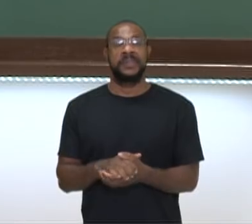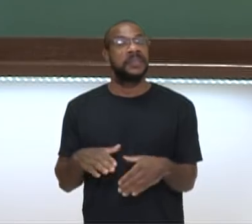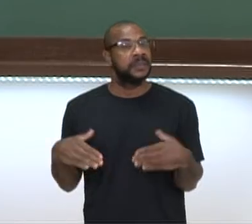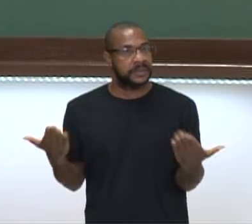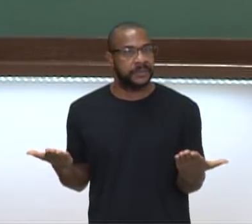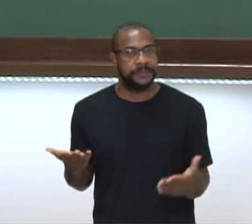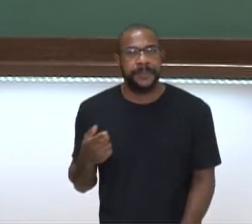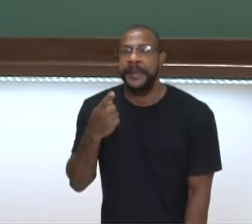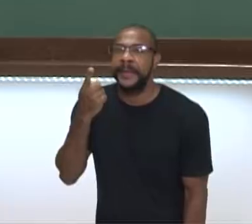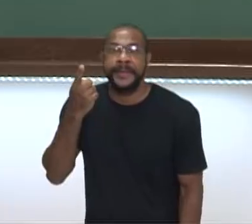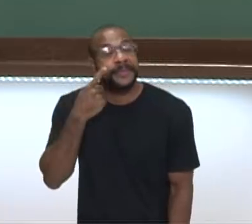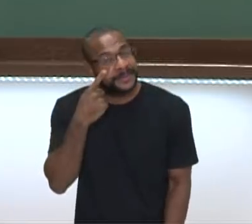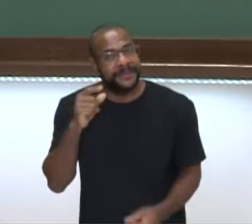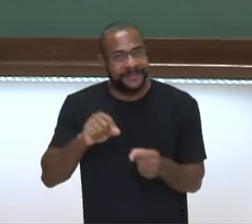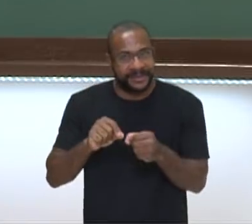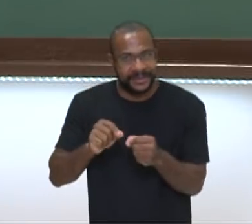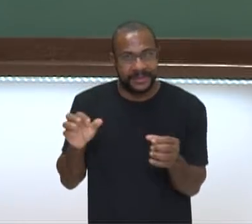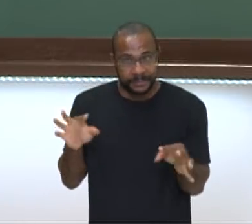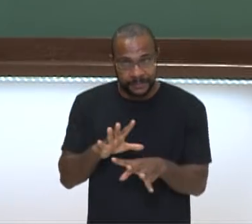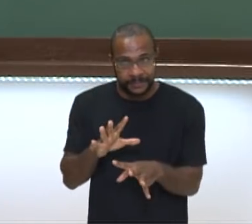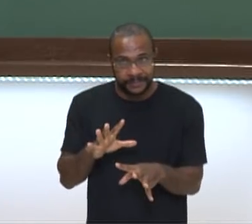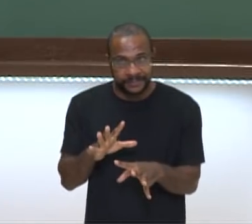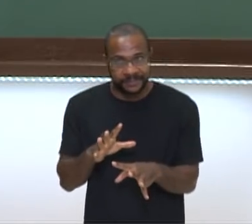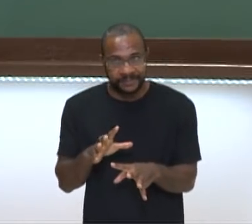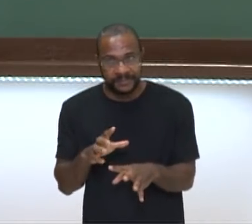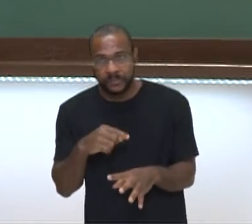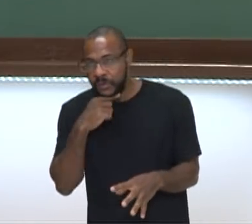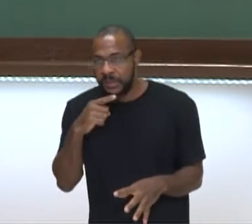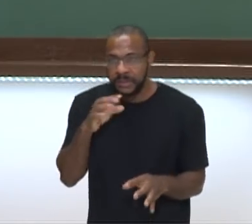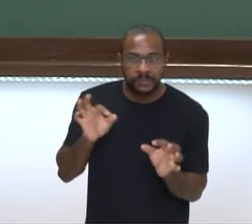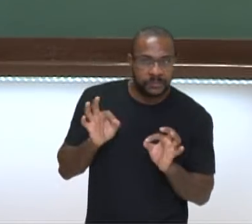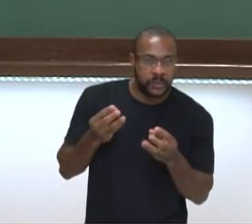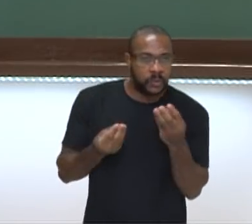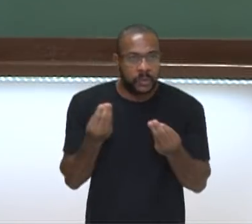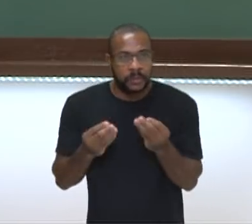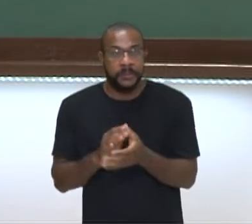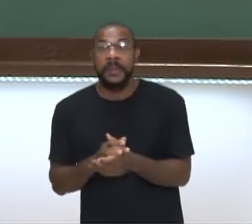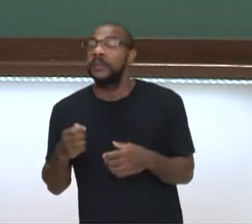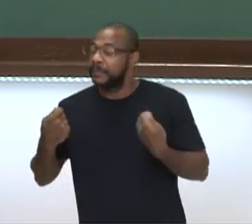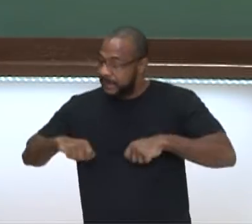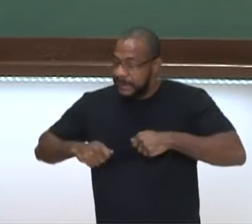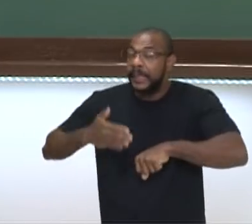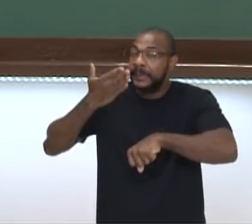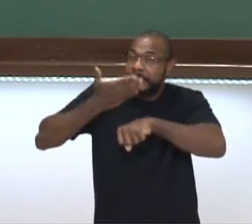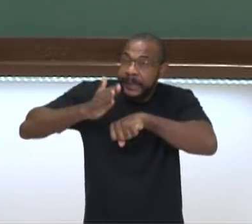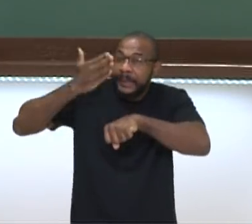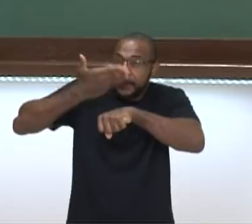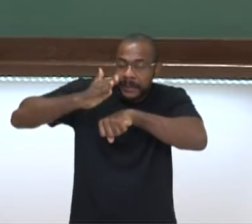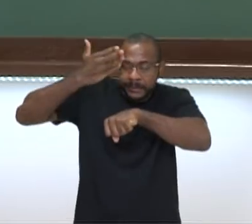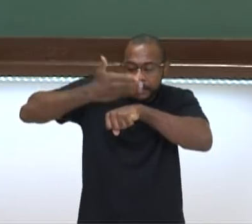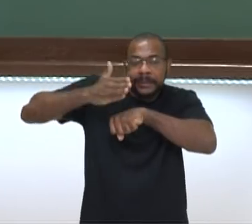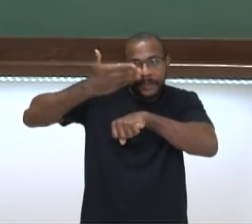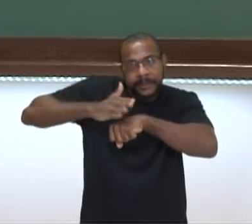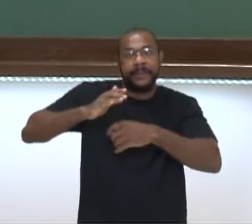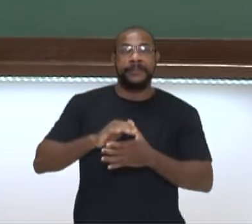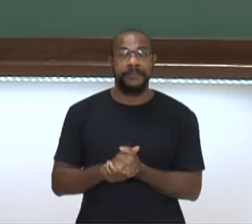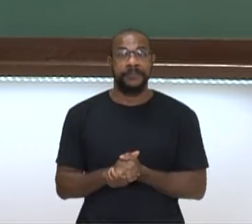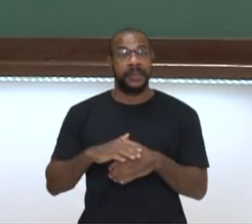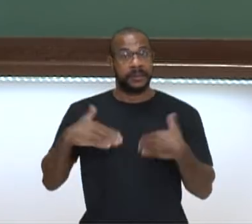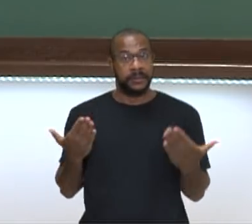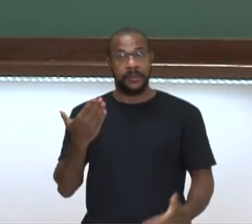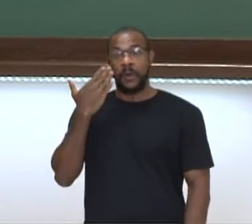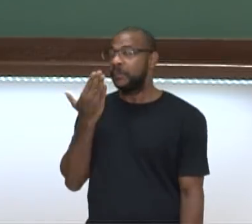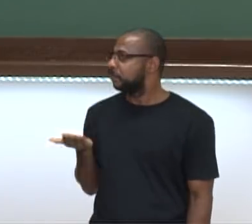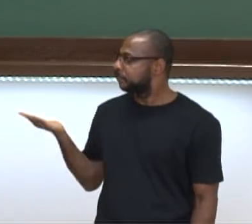E aí, pessoal, conseguiram organizar o raciocínio? Essas questões de problema a gente tem que treinar, treinar e treinar ainda mais. Então vamos